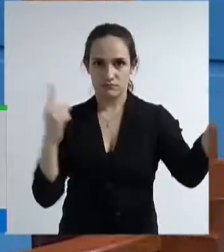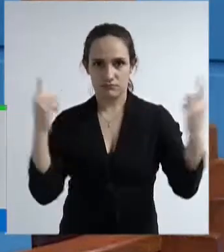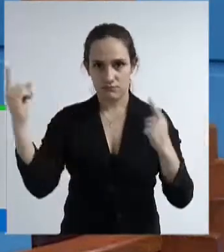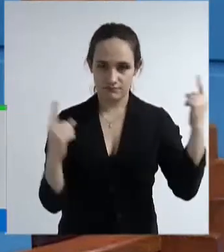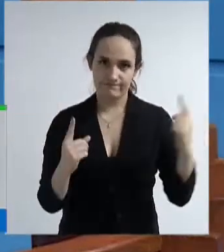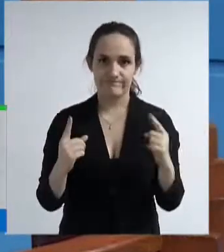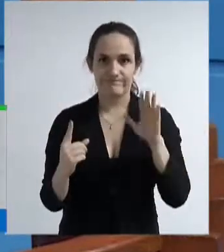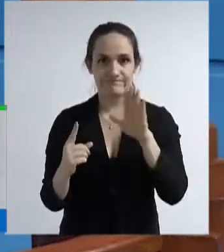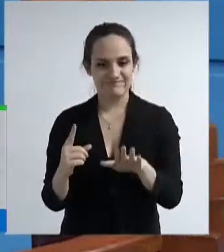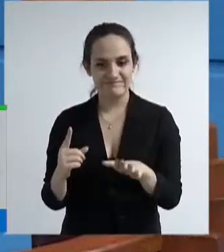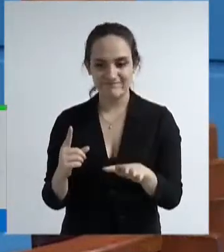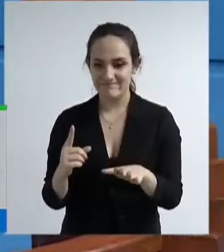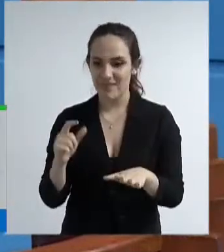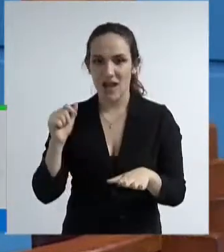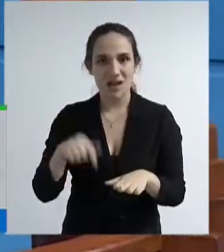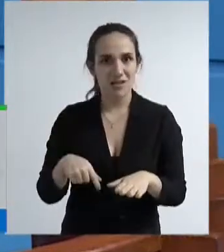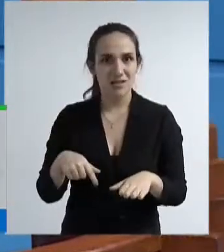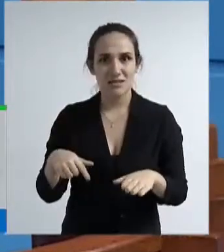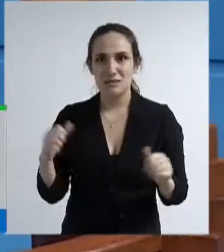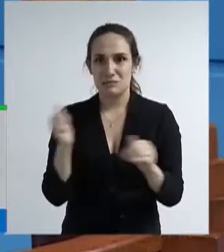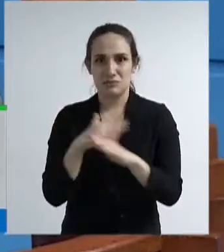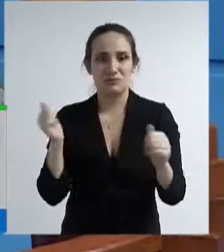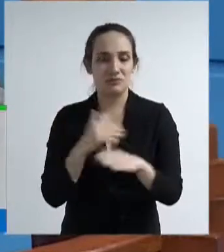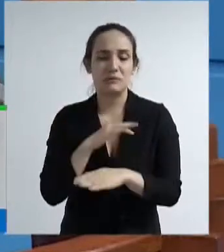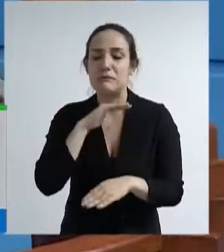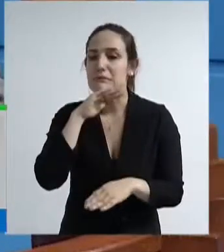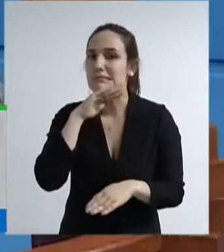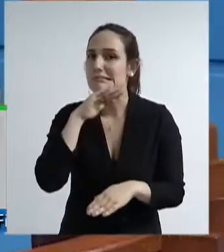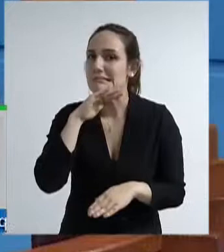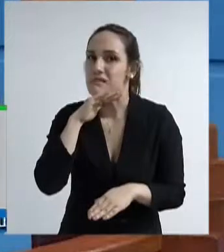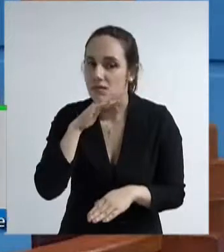transporte muito precária. 10% dos